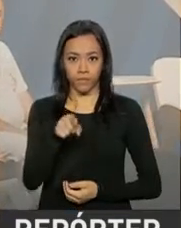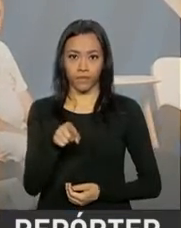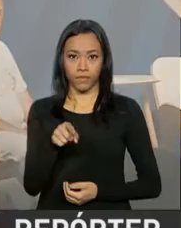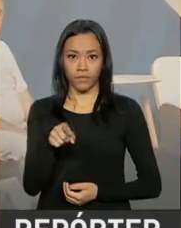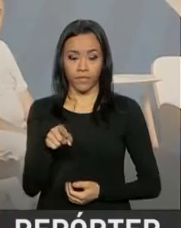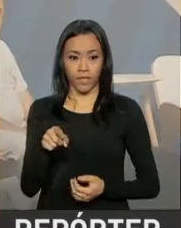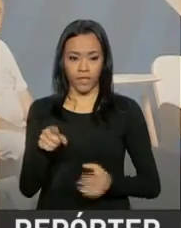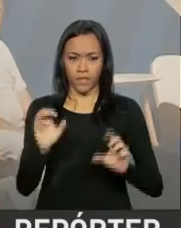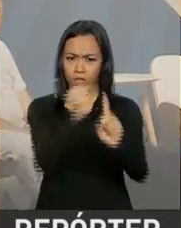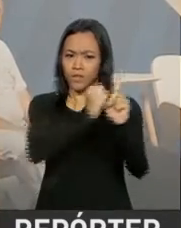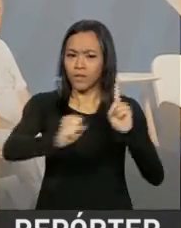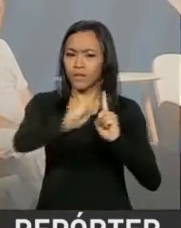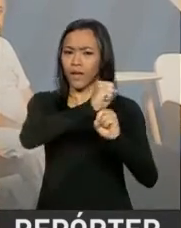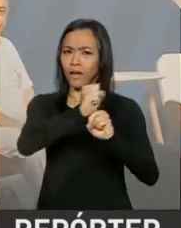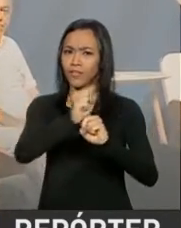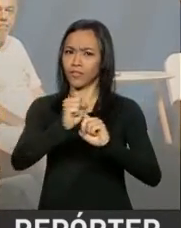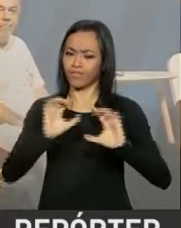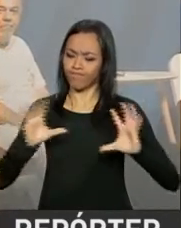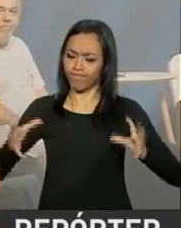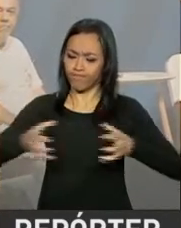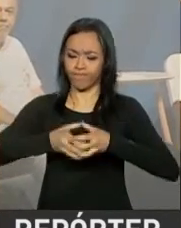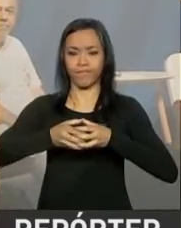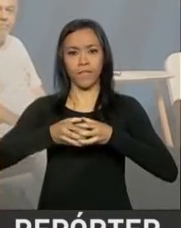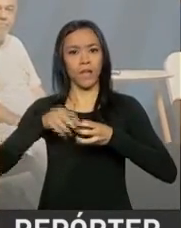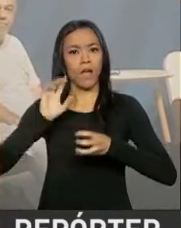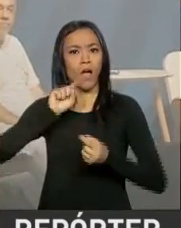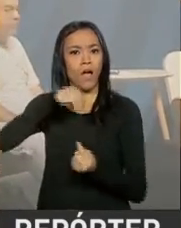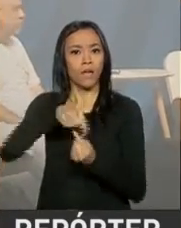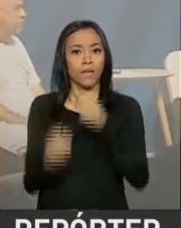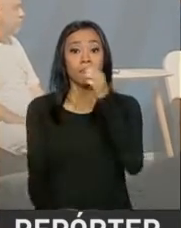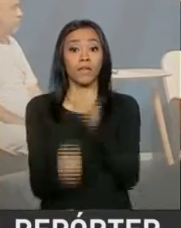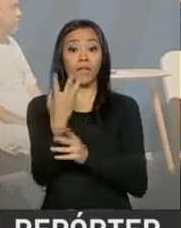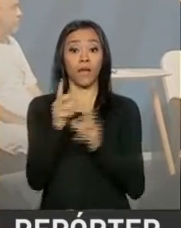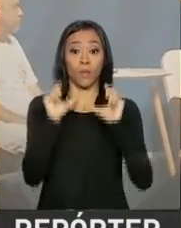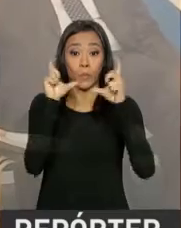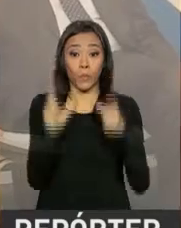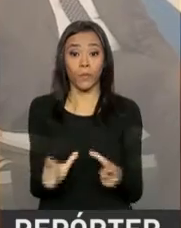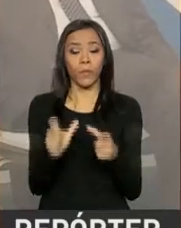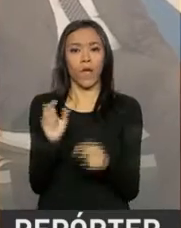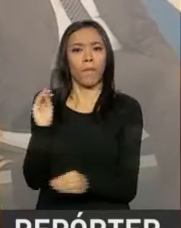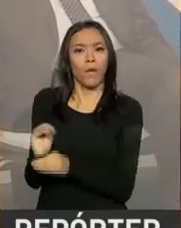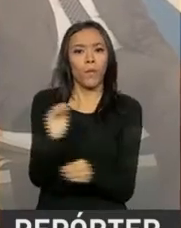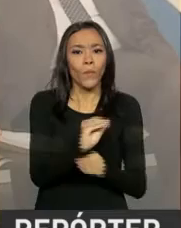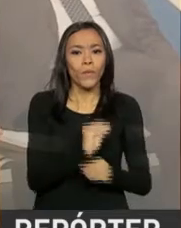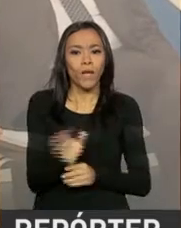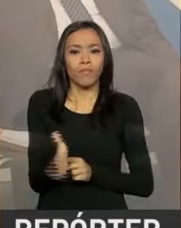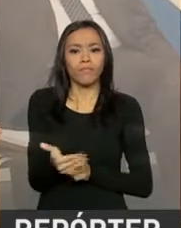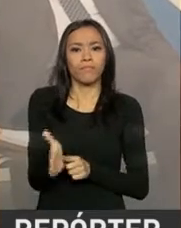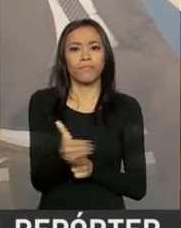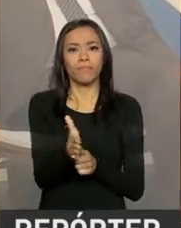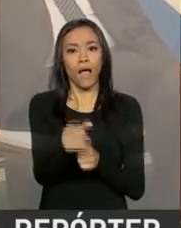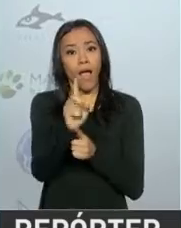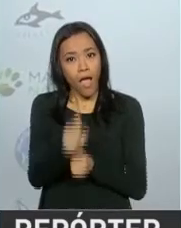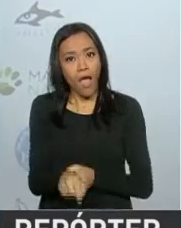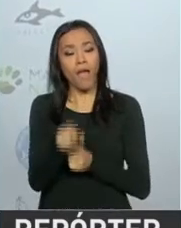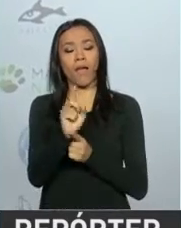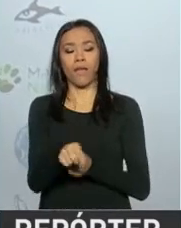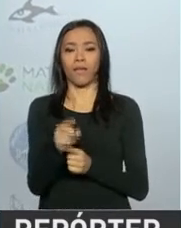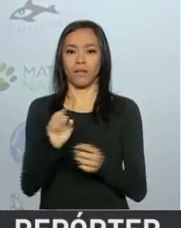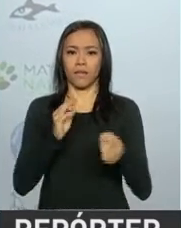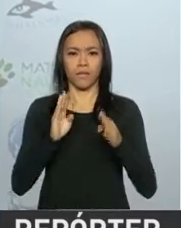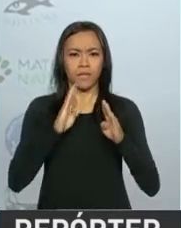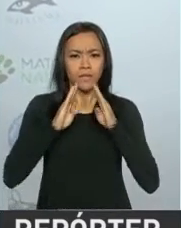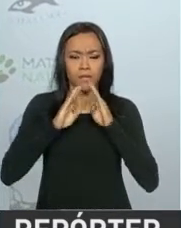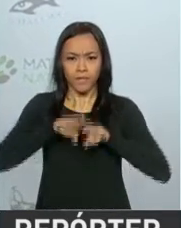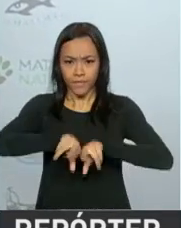engajamento da sociedade na campanha pela criação do Santuário das Baleias do Atlântico Sul será pelas redes sociais, com a